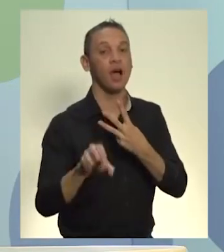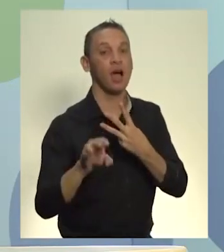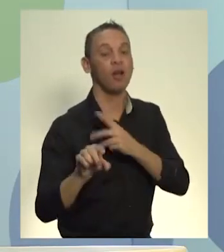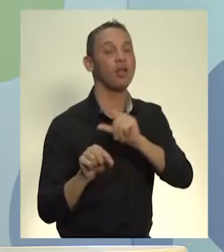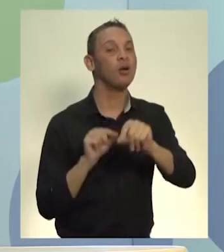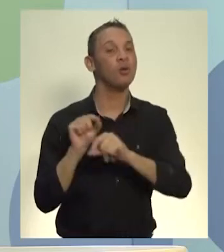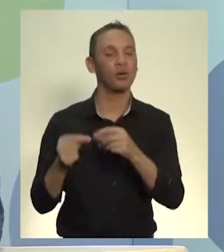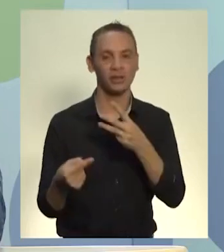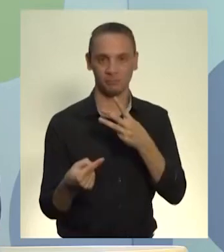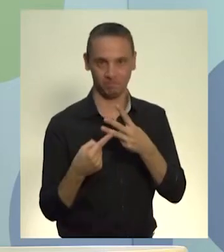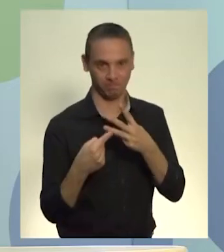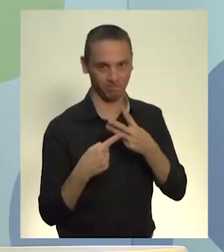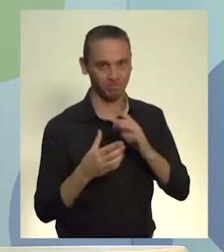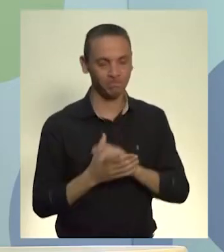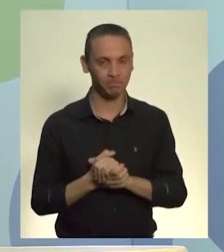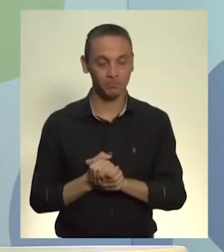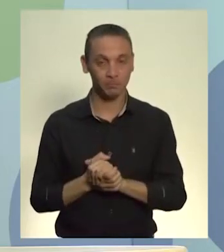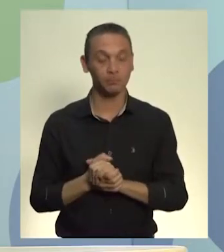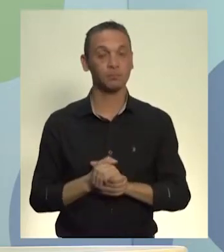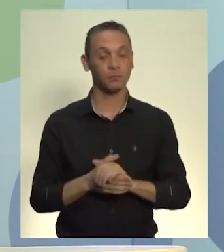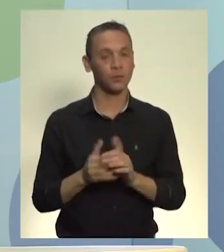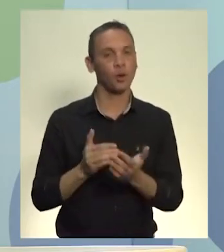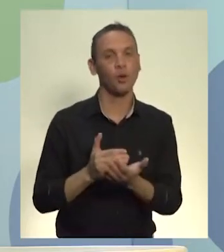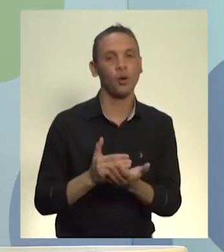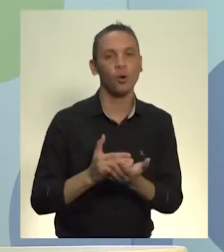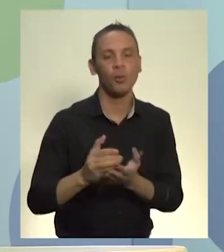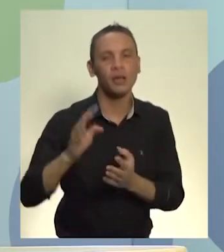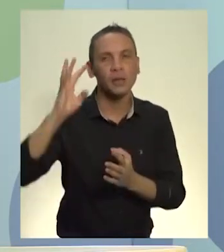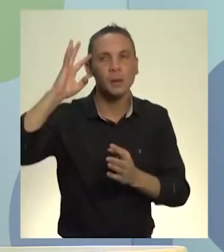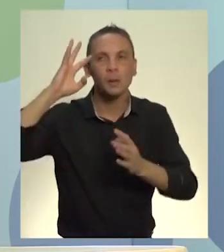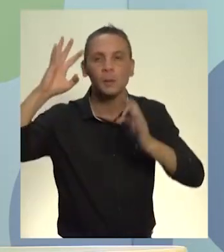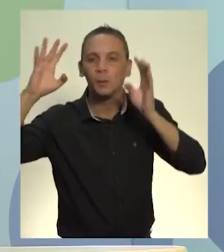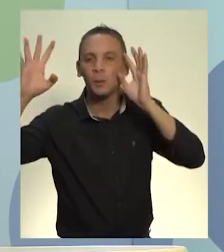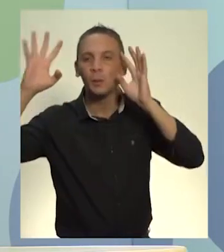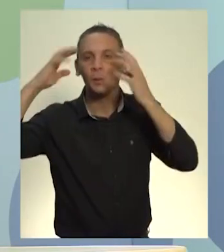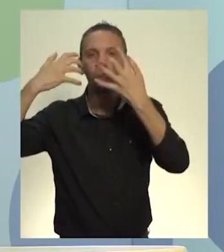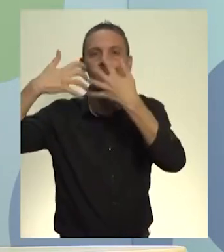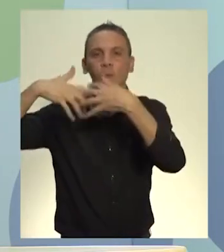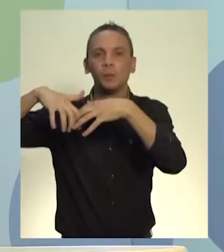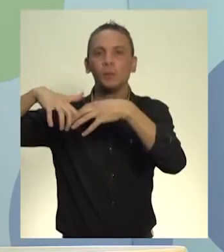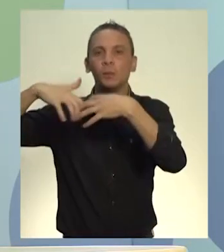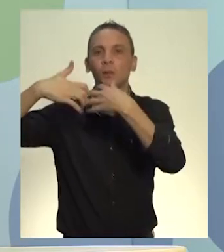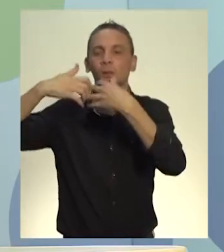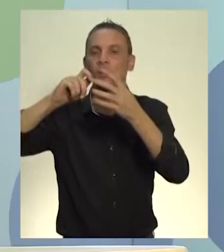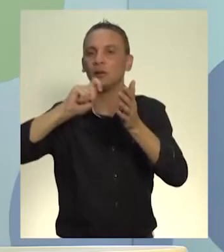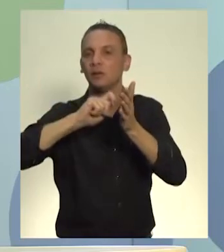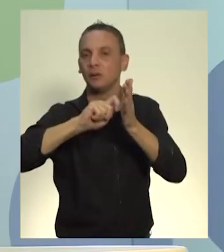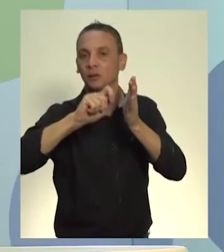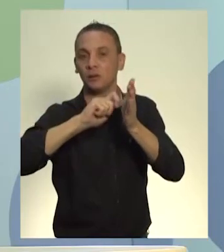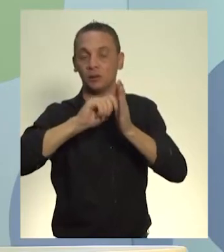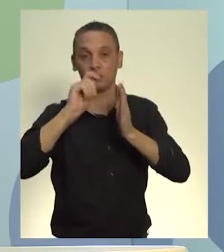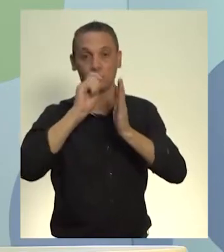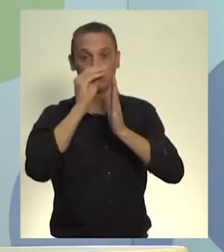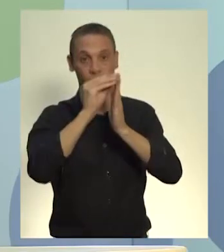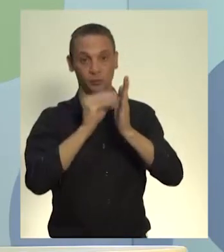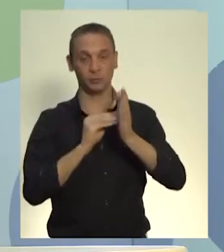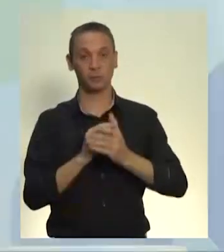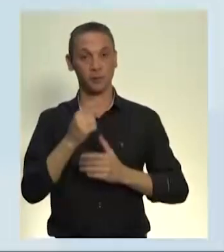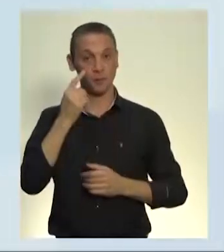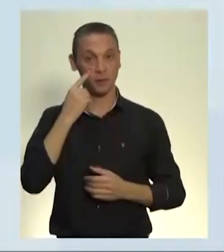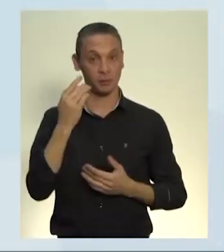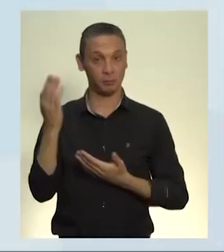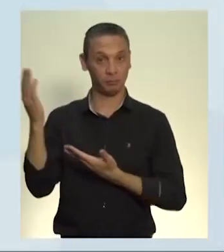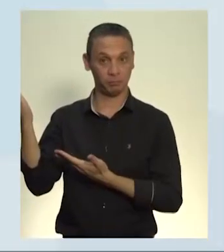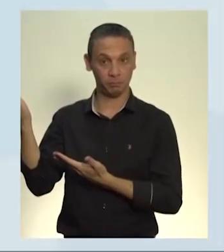esse exercício de retomada das reflexões e exercício de escrita de anotação. Então, vamos lá.